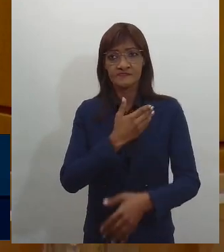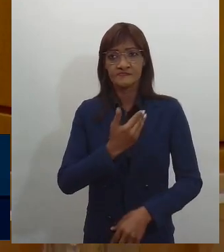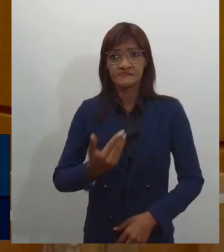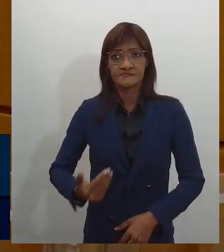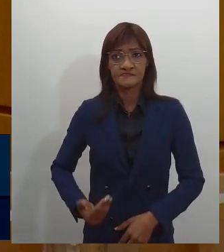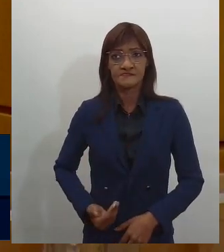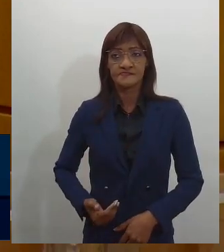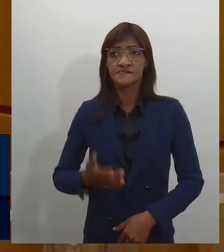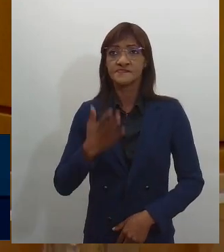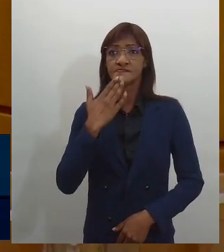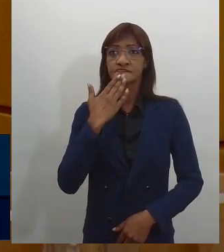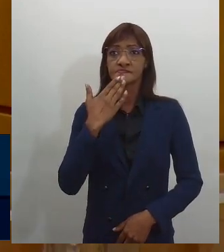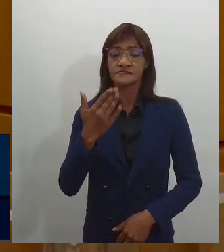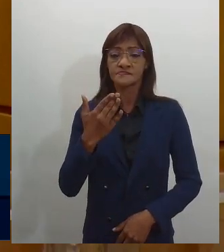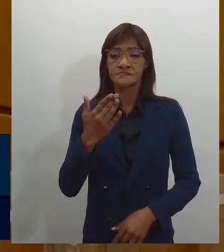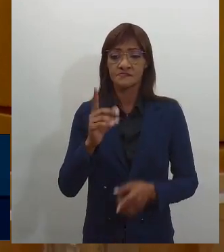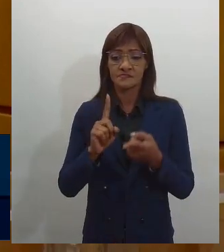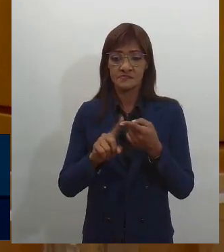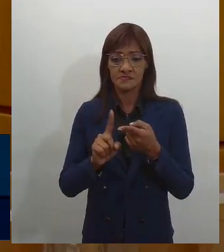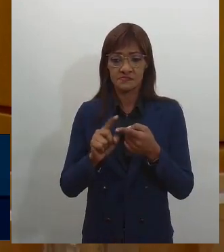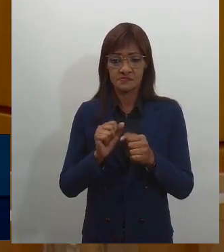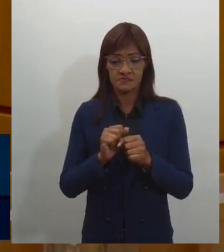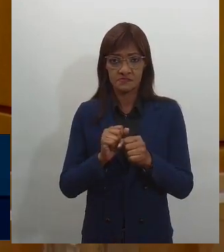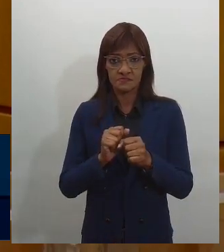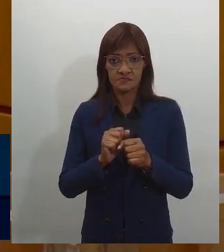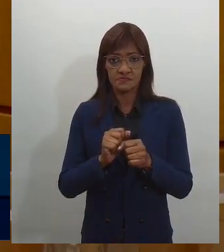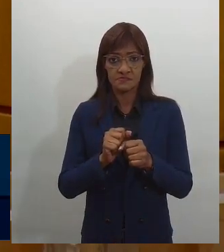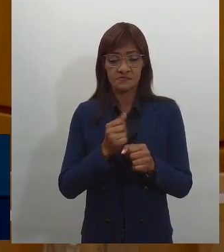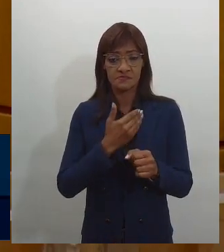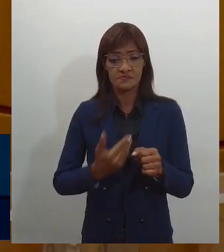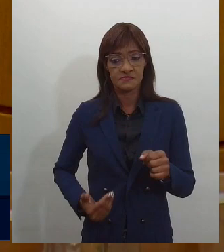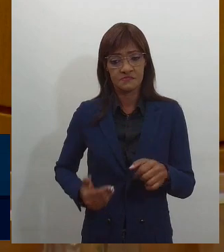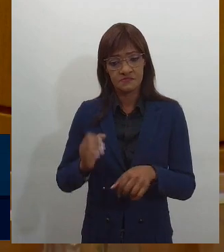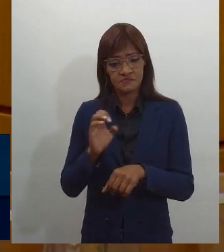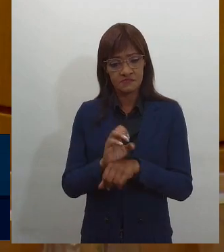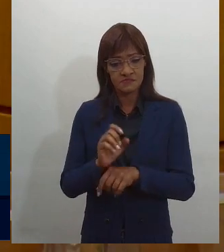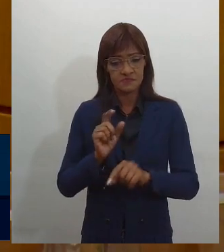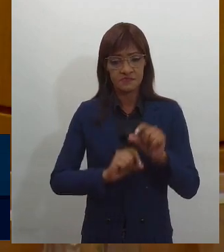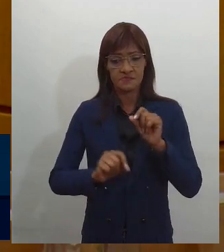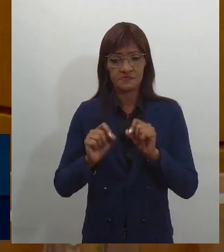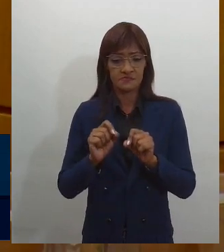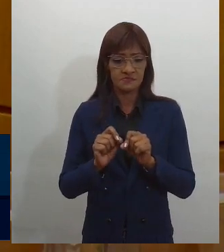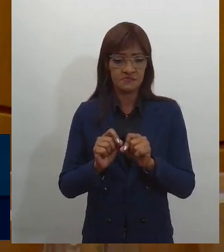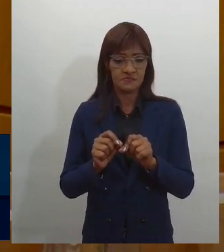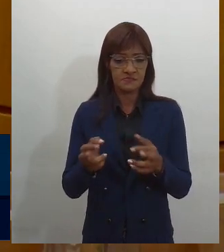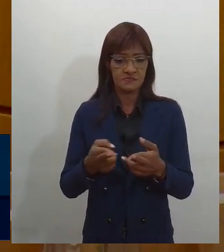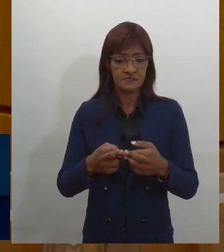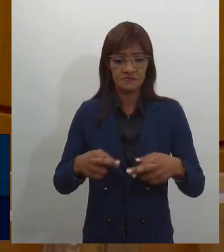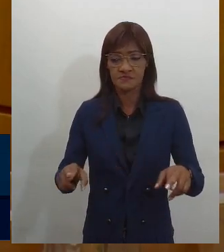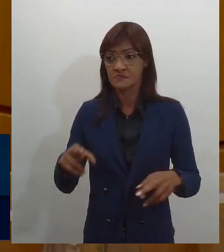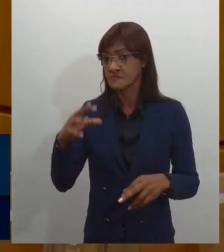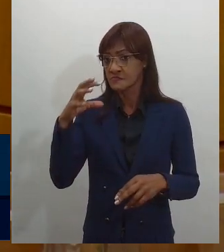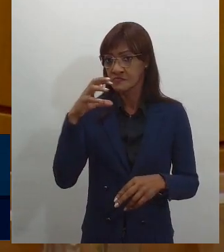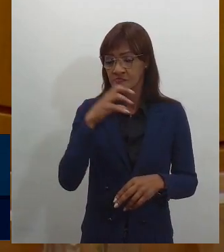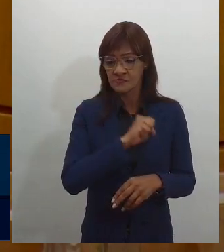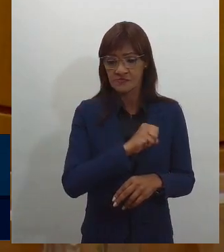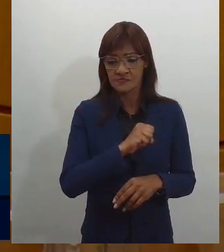também solicitar ao governo do estado que sejam tomadas providências o mais rápido possível,